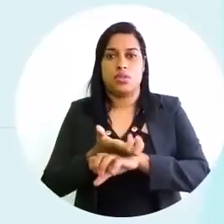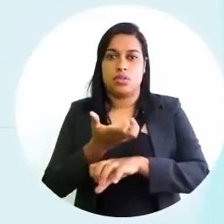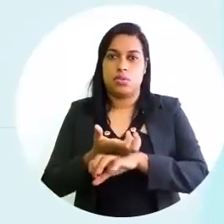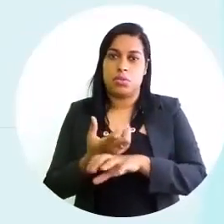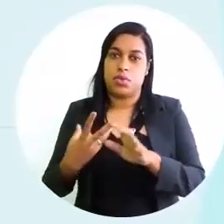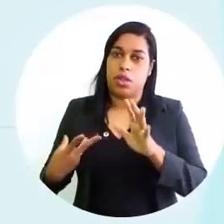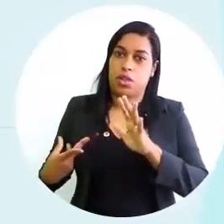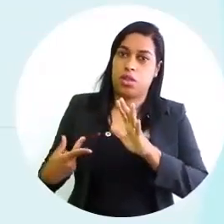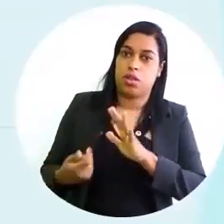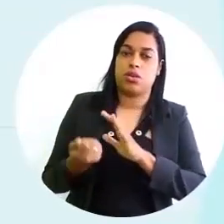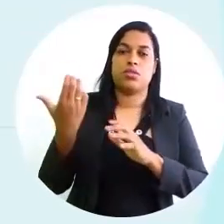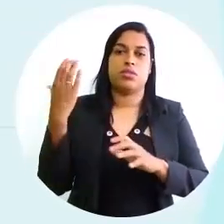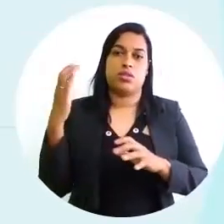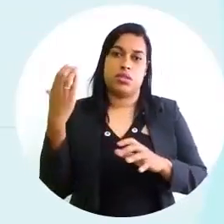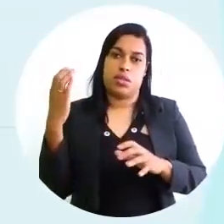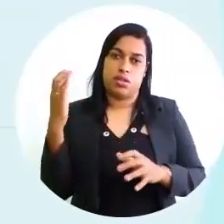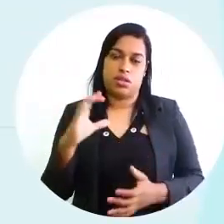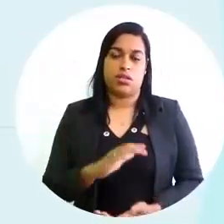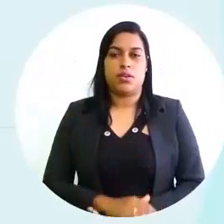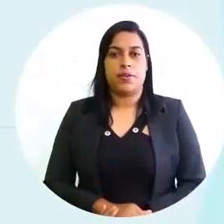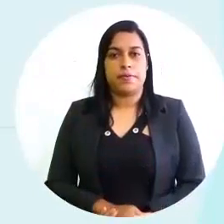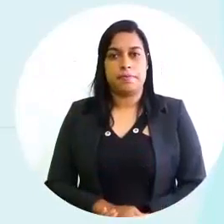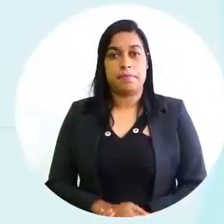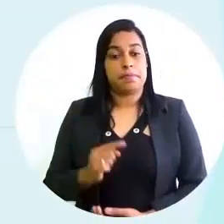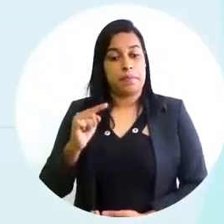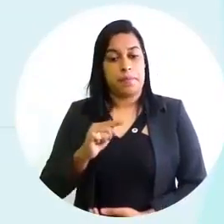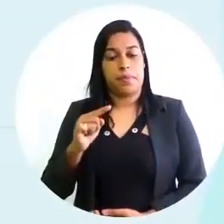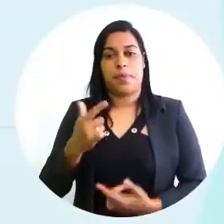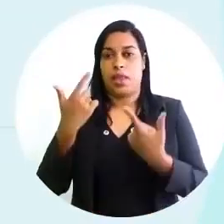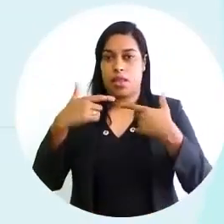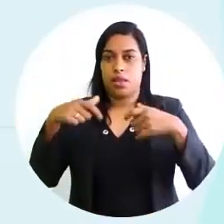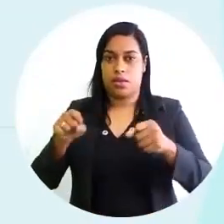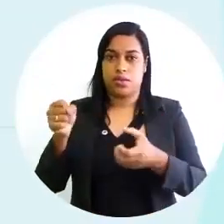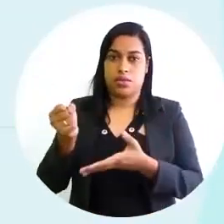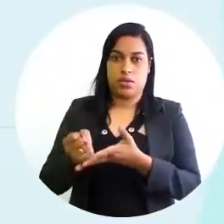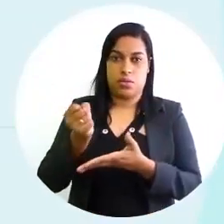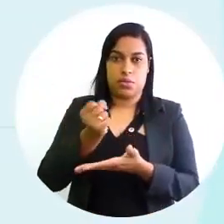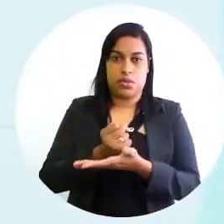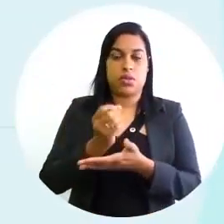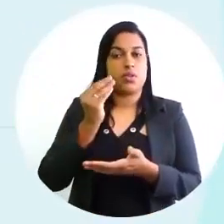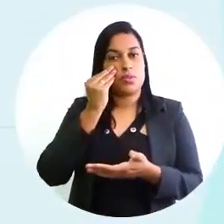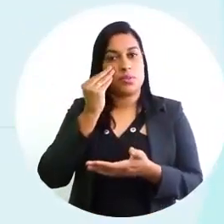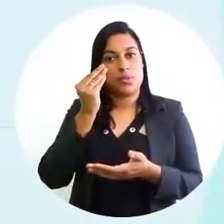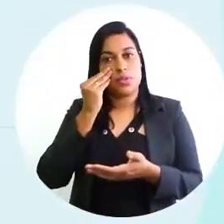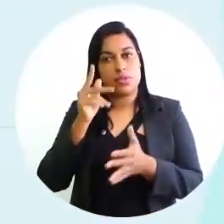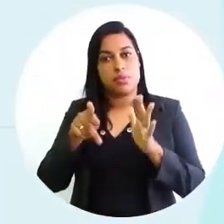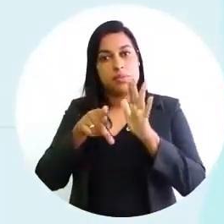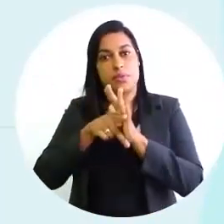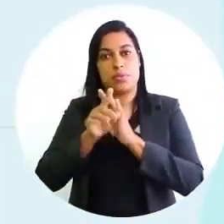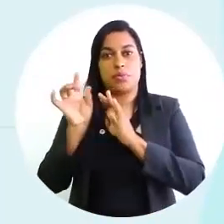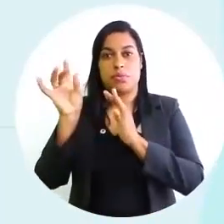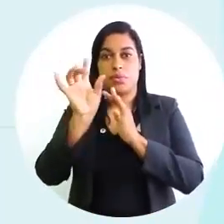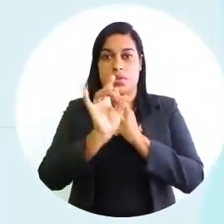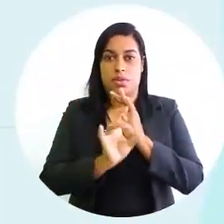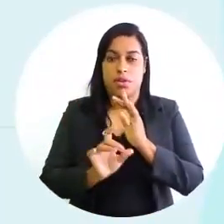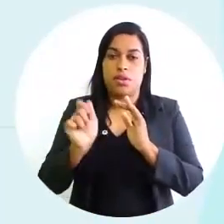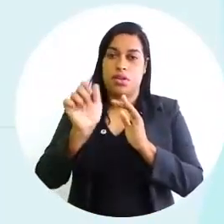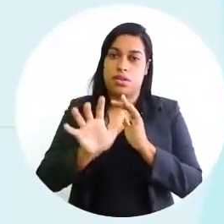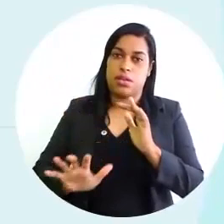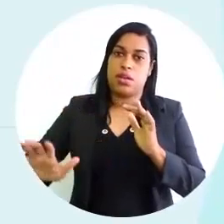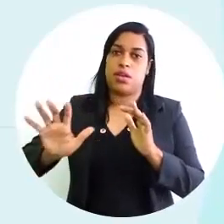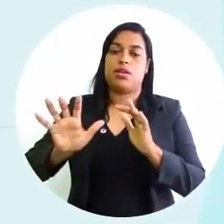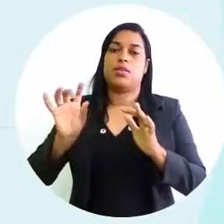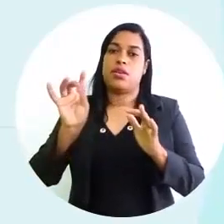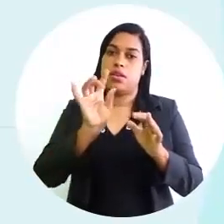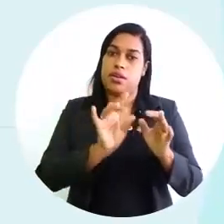que vá abranger todas as ciências. Essas linguagens documentárias são específicas para cada área e